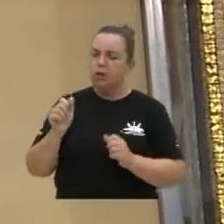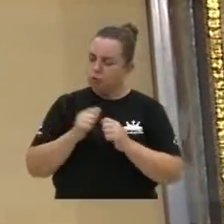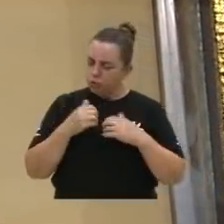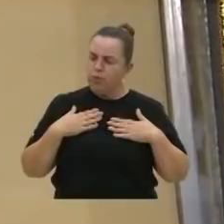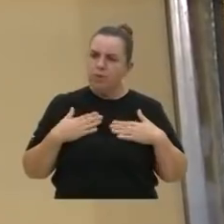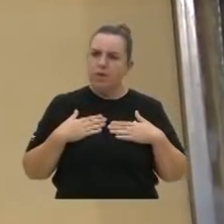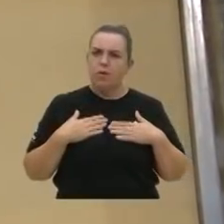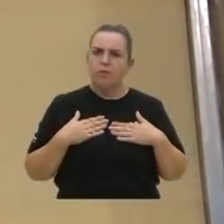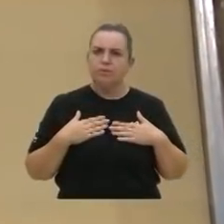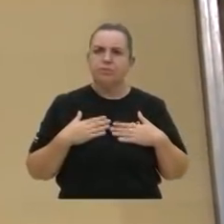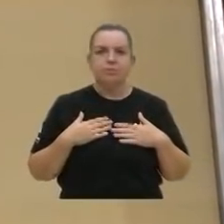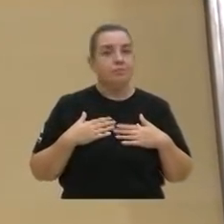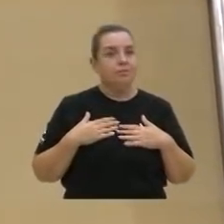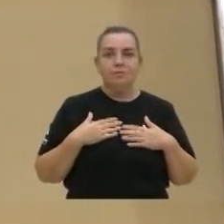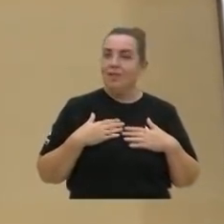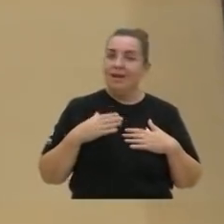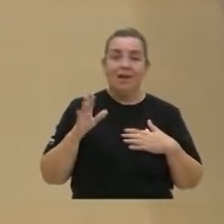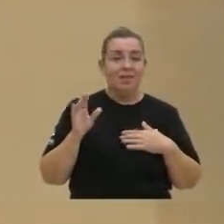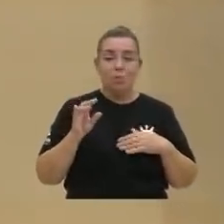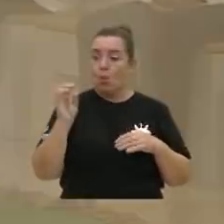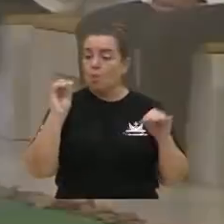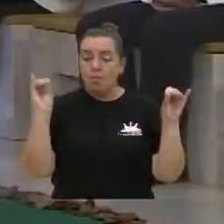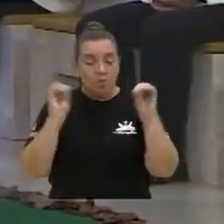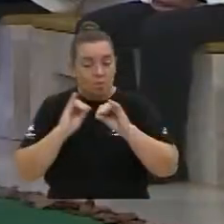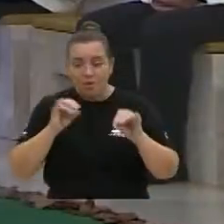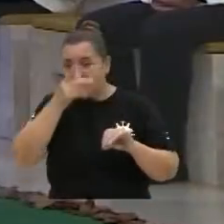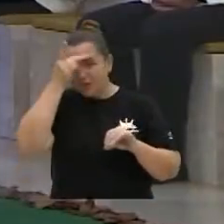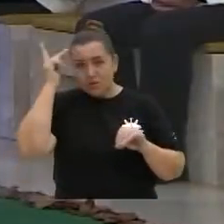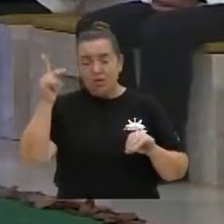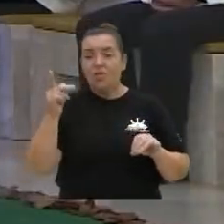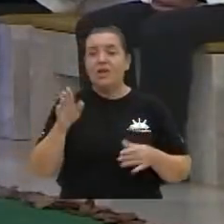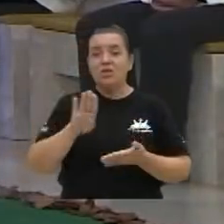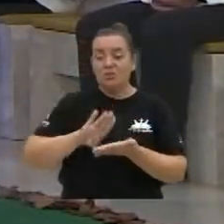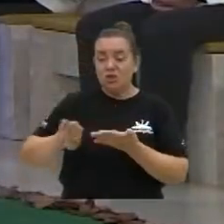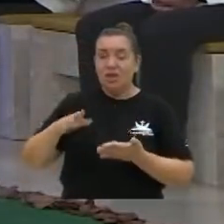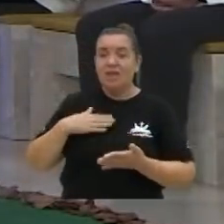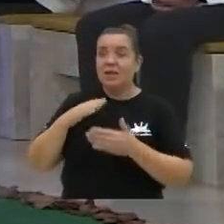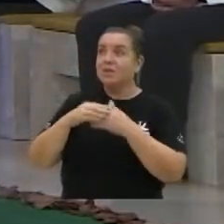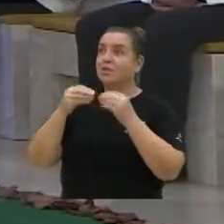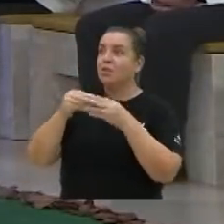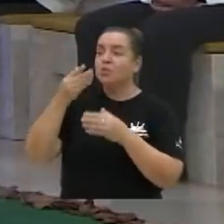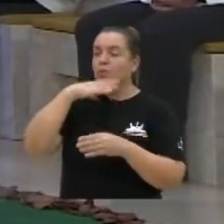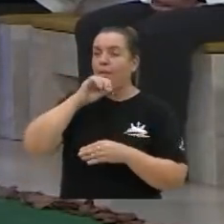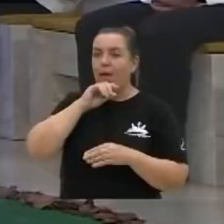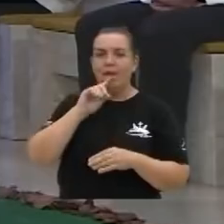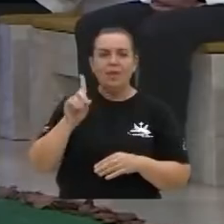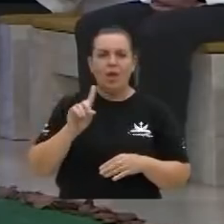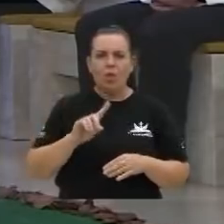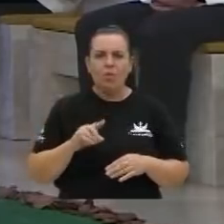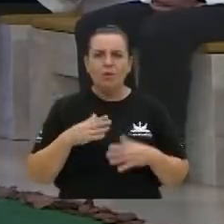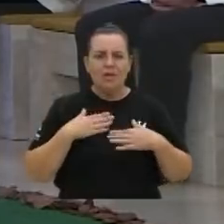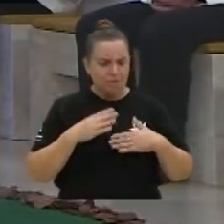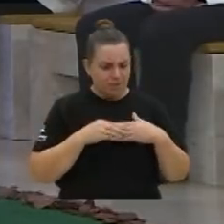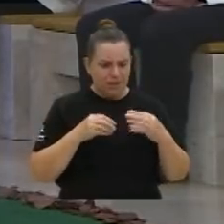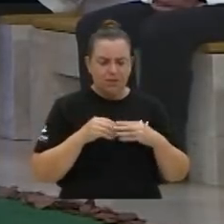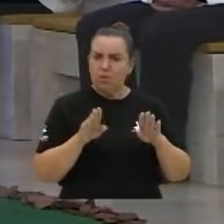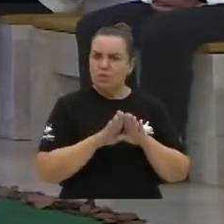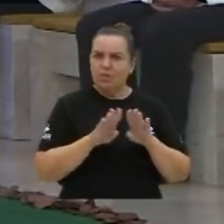ninguém vai me arrancar das mãos do Pai. Eu dei minha vida e ninguém vai arrancar das minhas